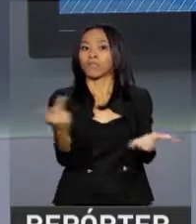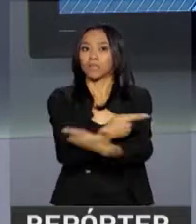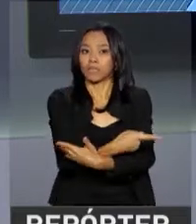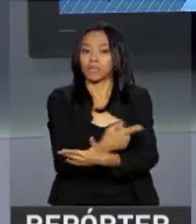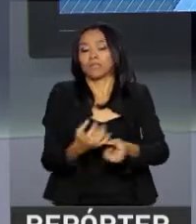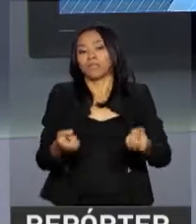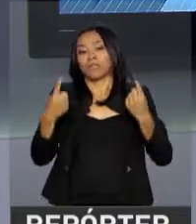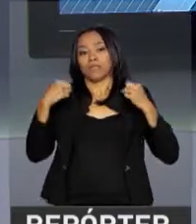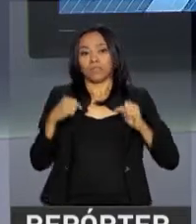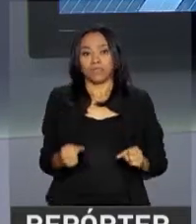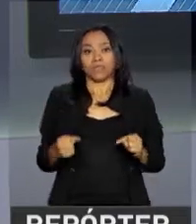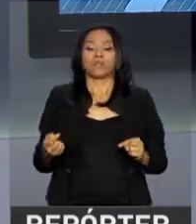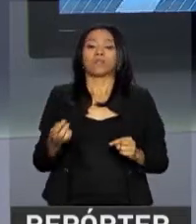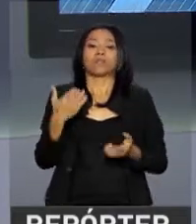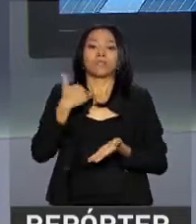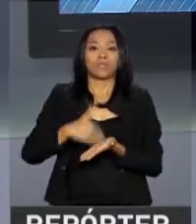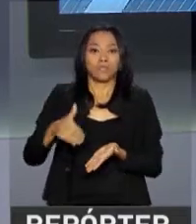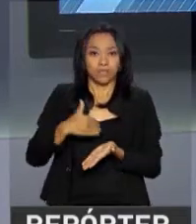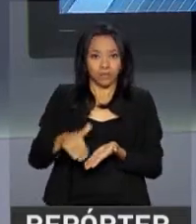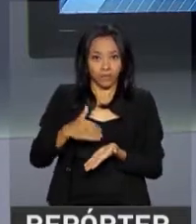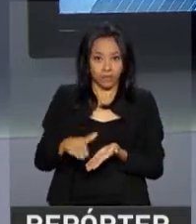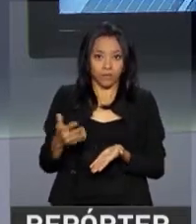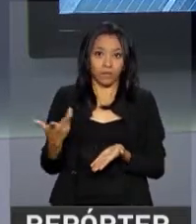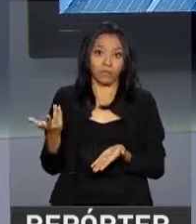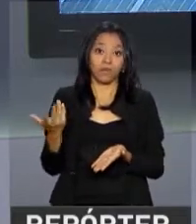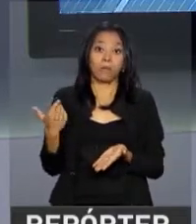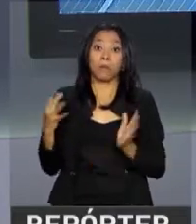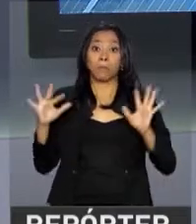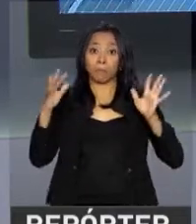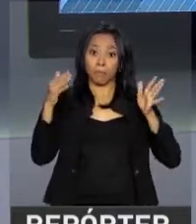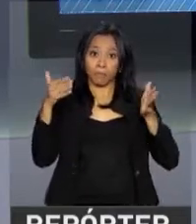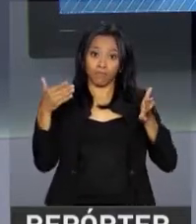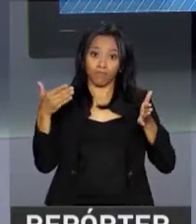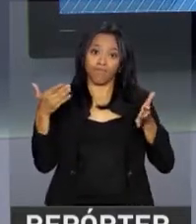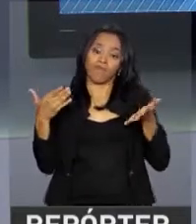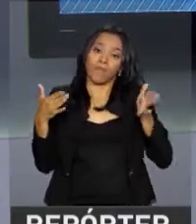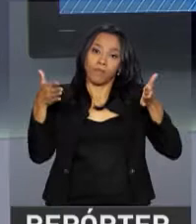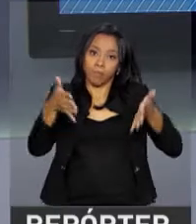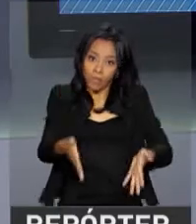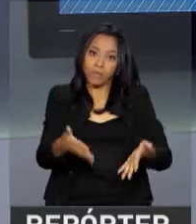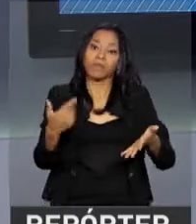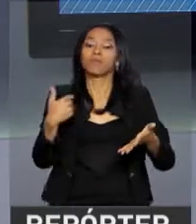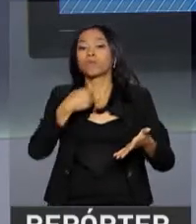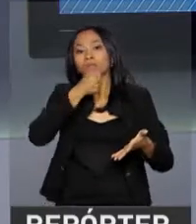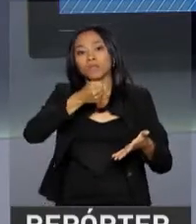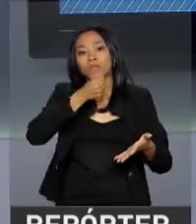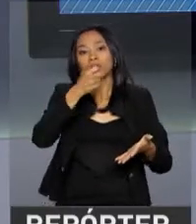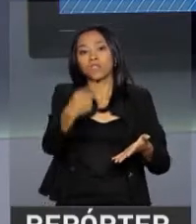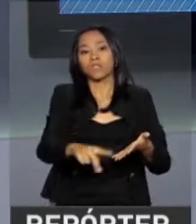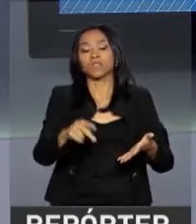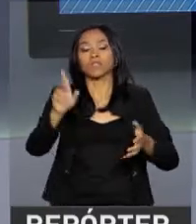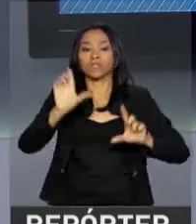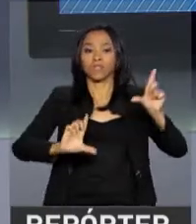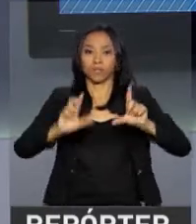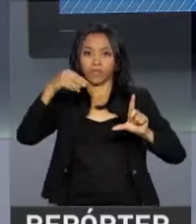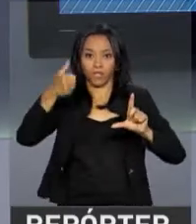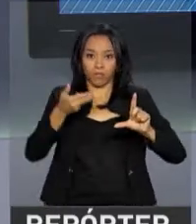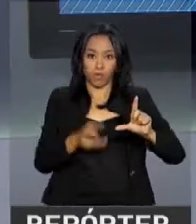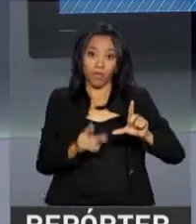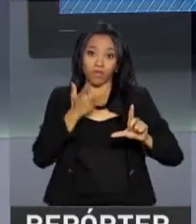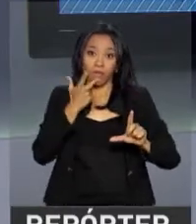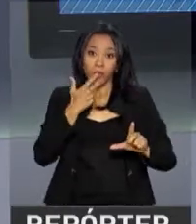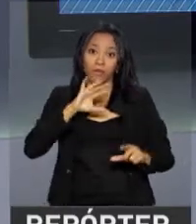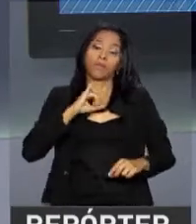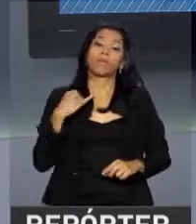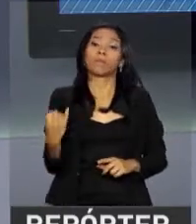caetano participou ao vivo nesta manhã do programa por dentro do governo aqui da tv nbr ele destacou a importância da reforma